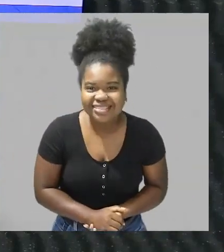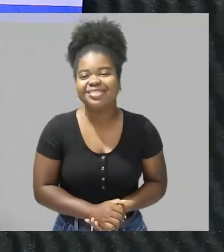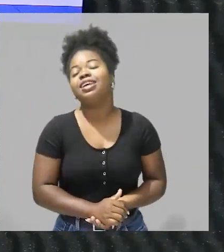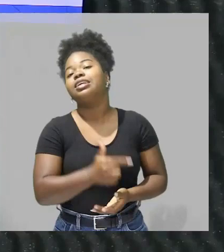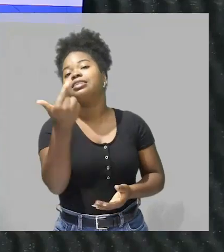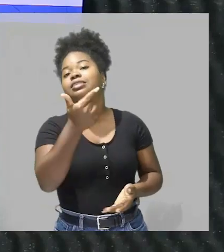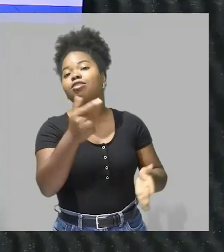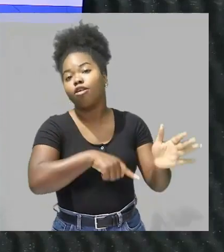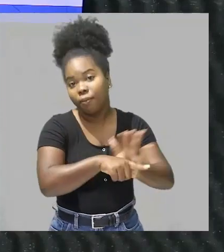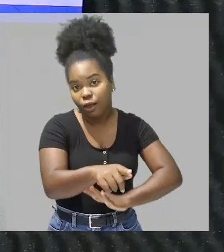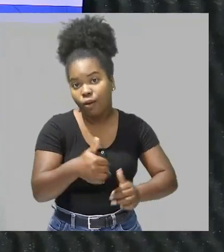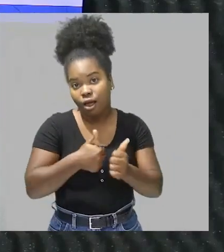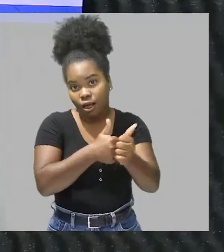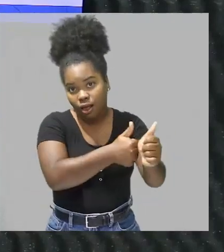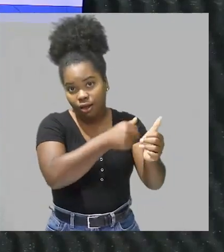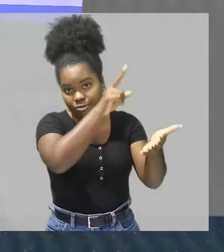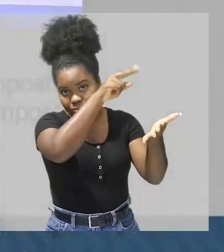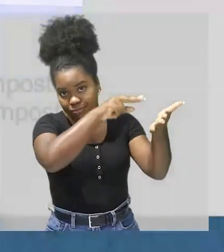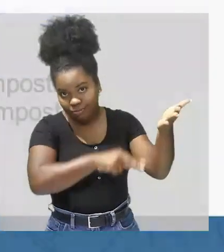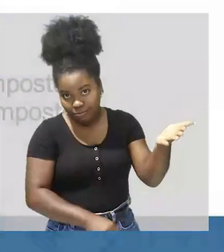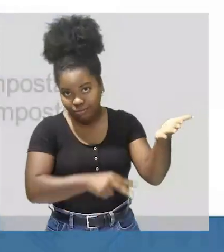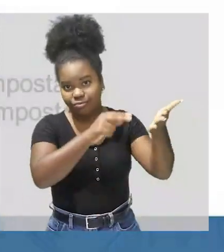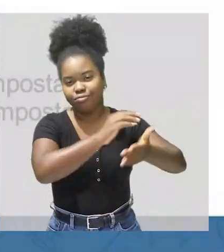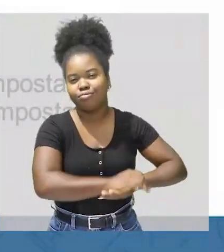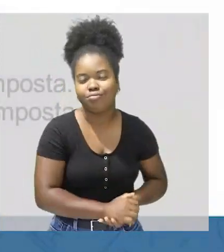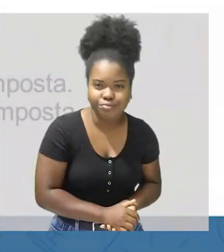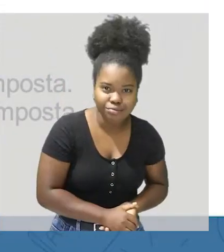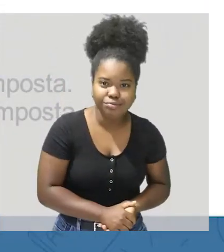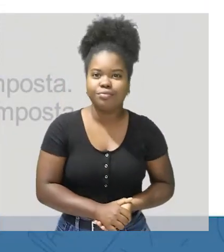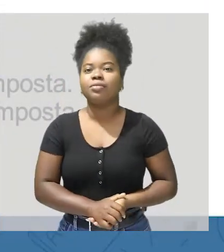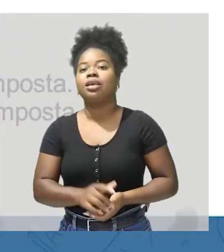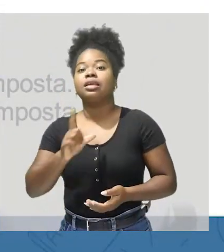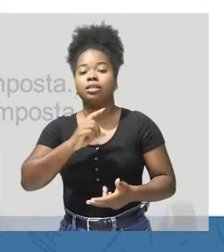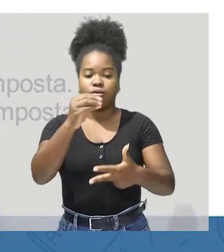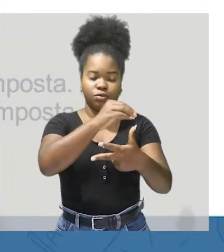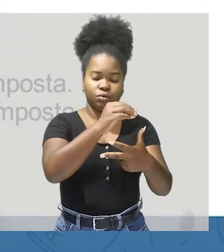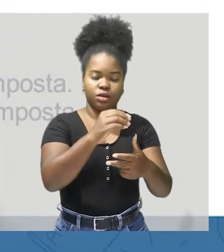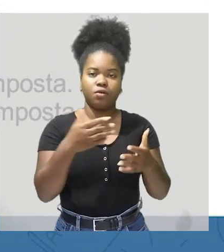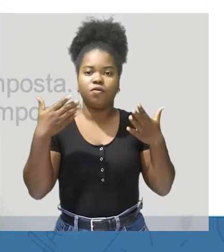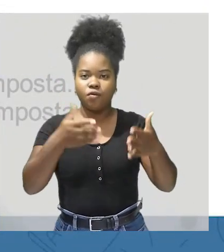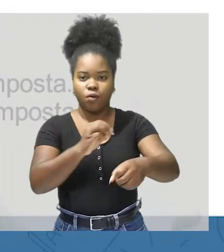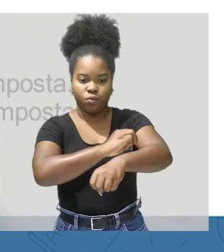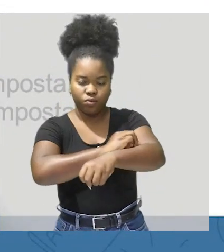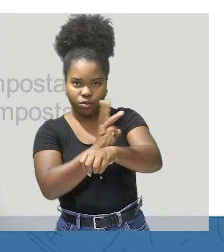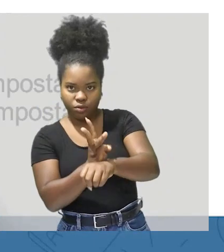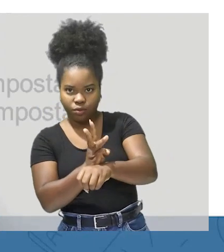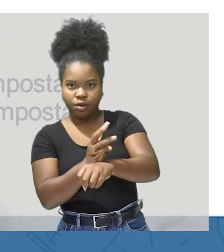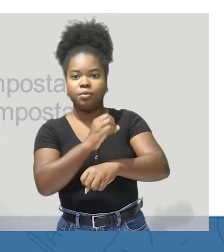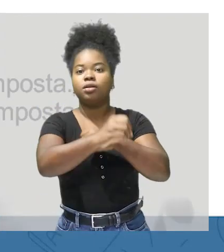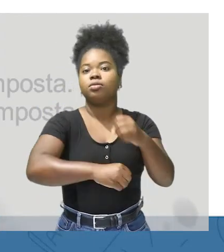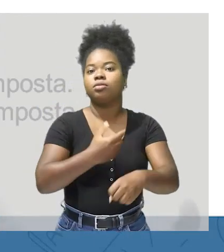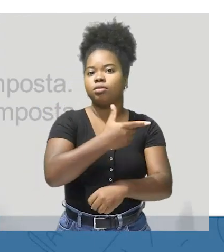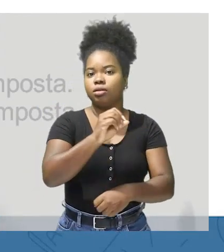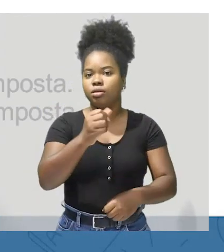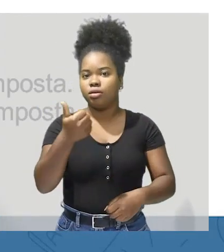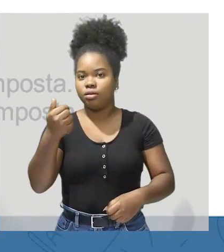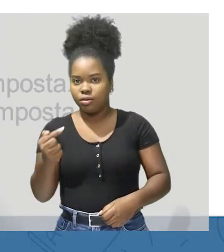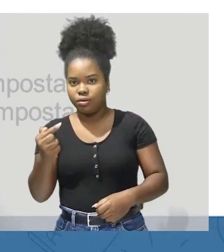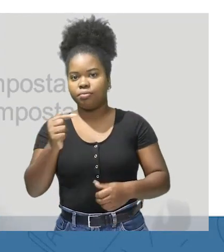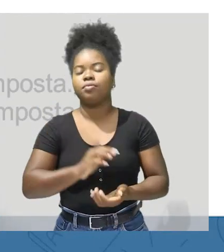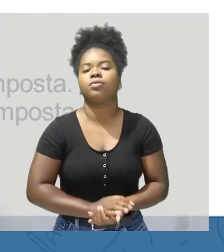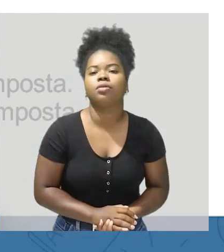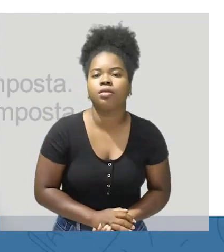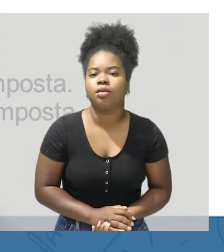a próxima questão Ok então questão faz o Ema 2017 Olha só em pequenos